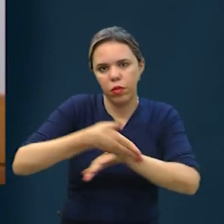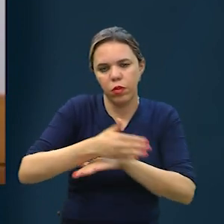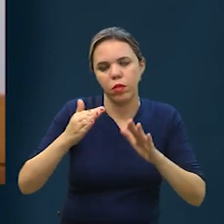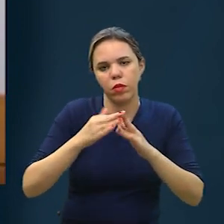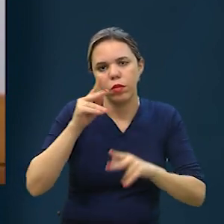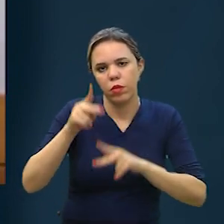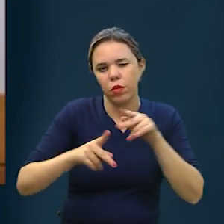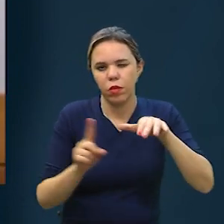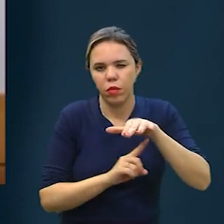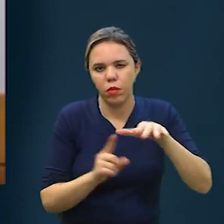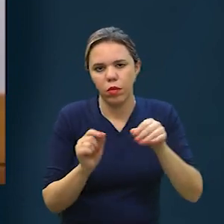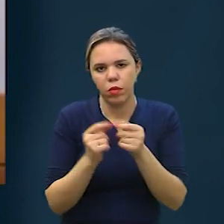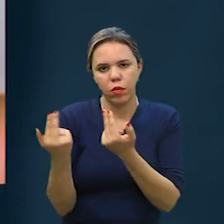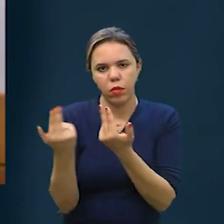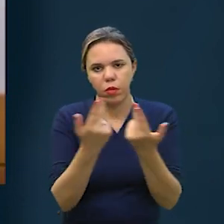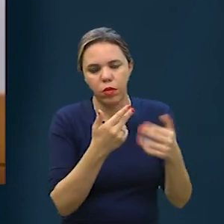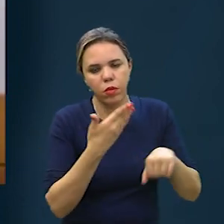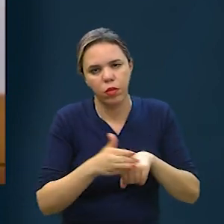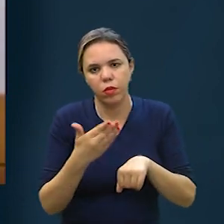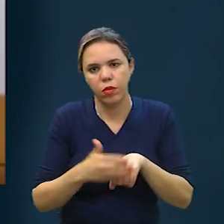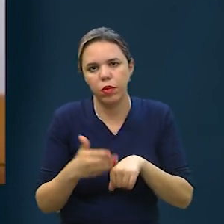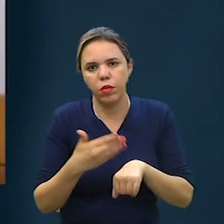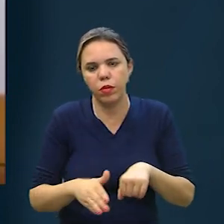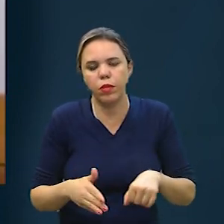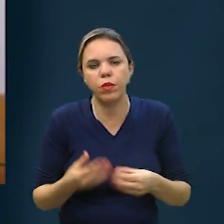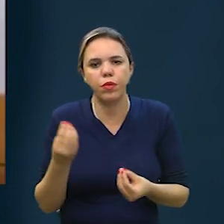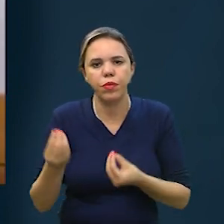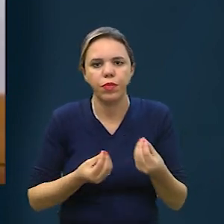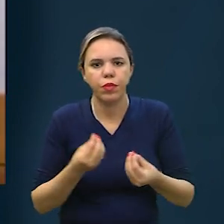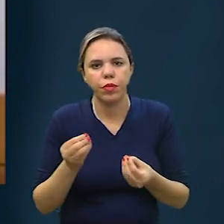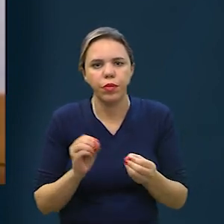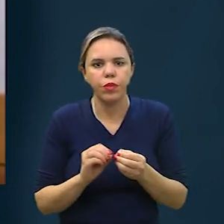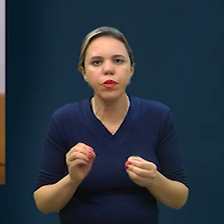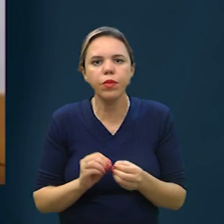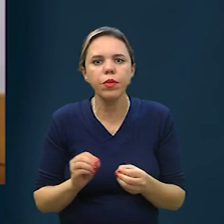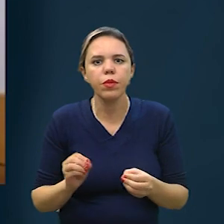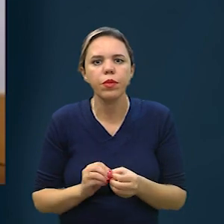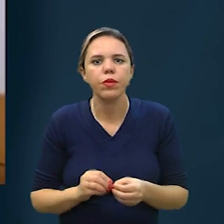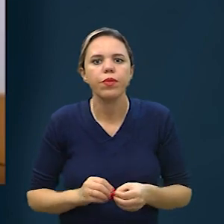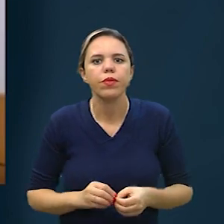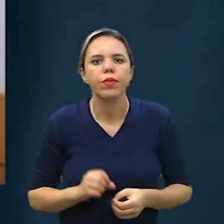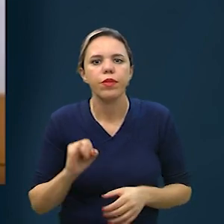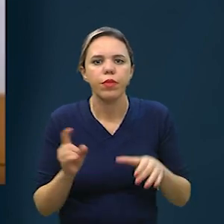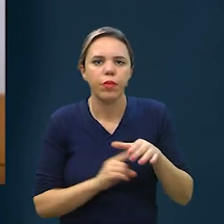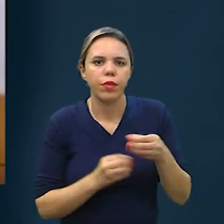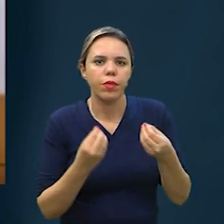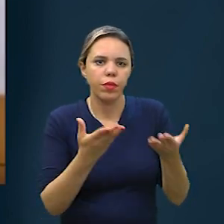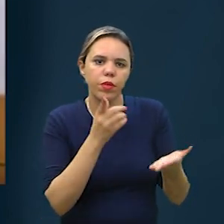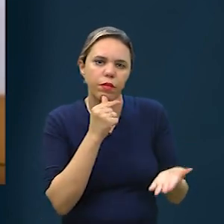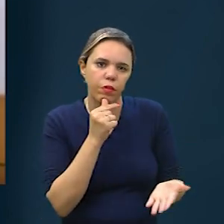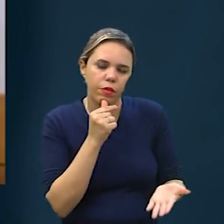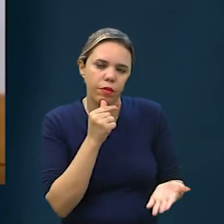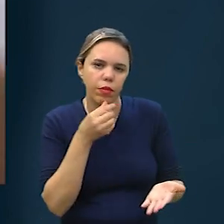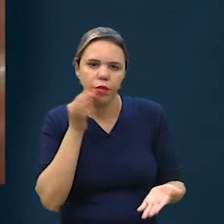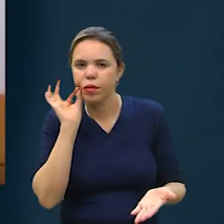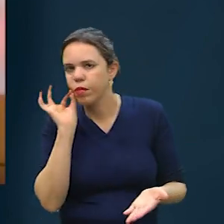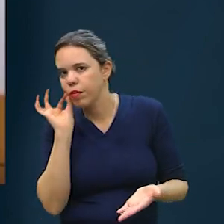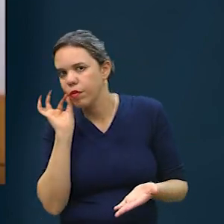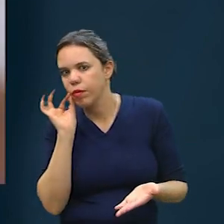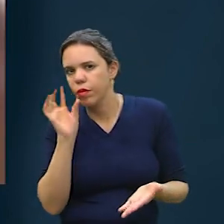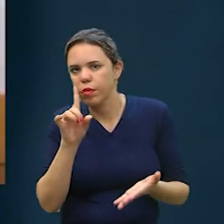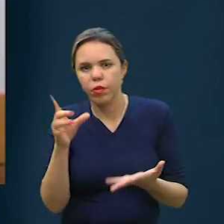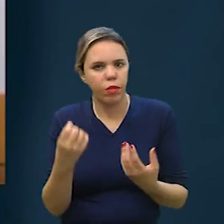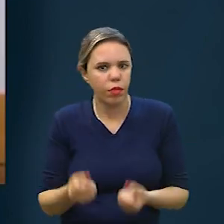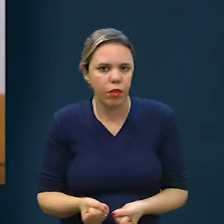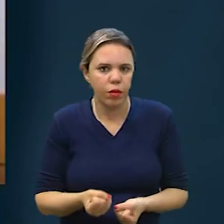entrar dentro da casa do cliente. E fizemos também um treinamento de como isso seria, né? Não, se o cliente oferecesse uma água, um café, alguma